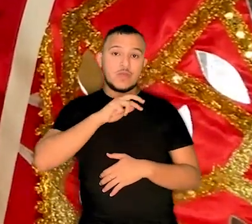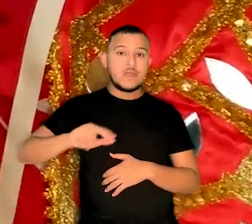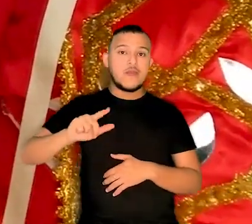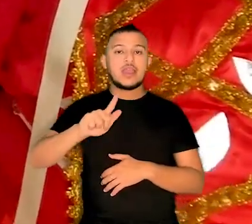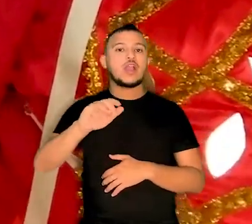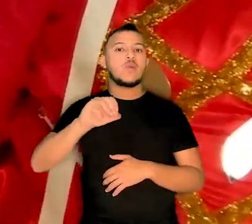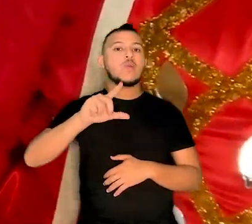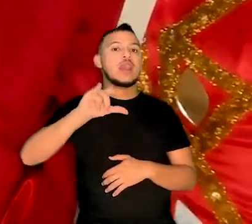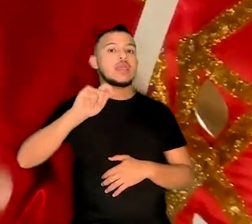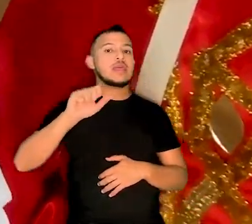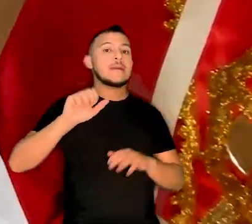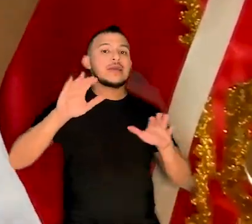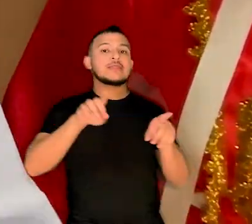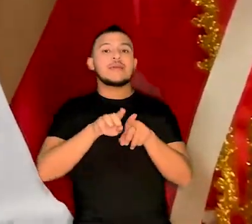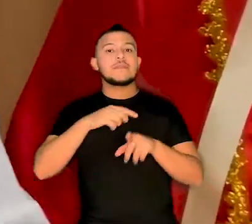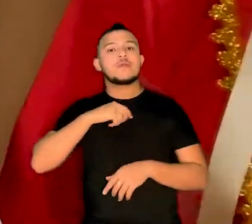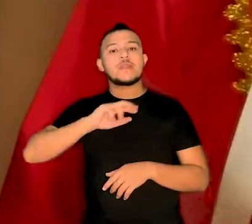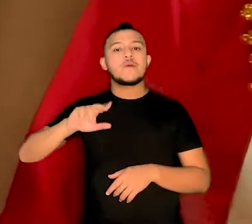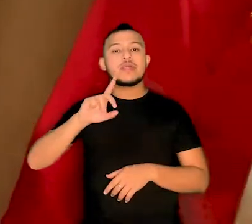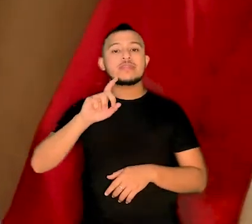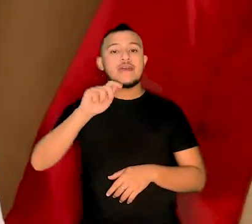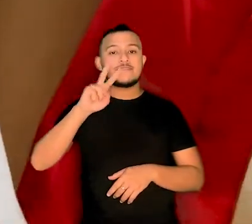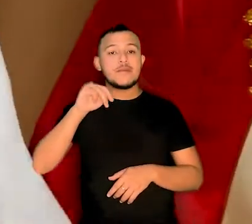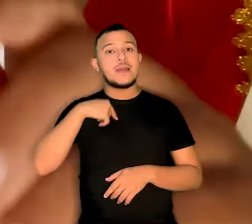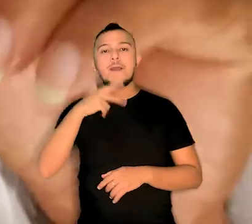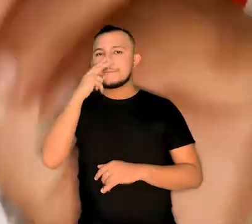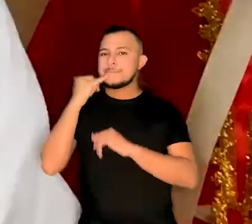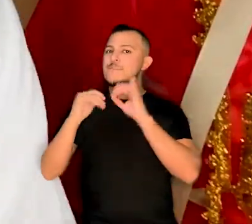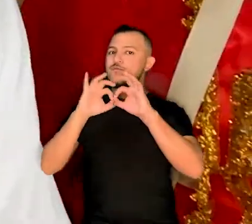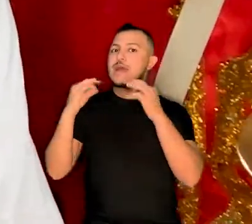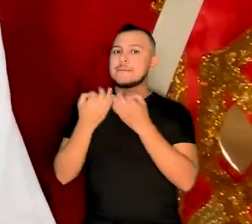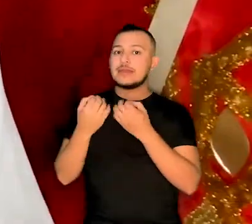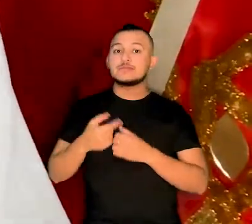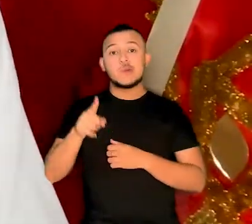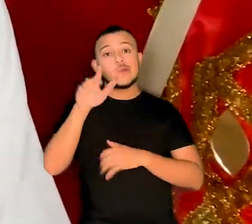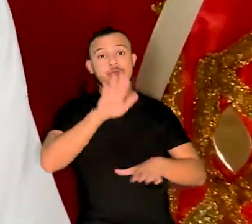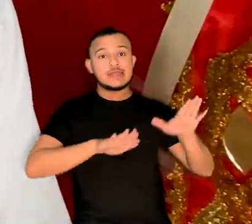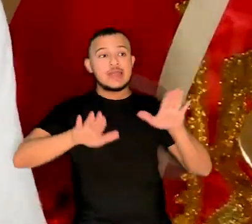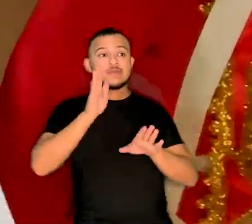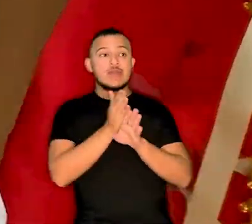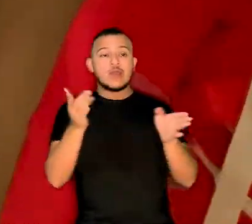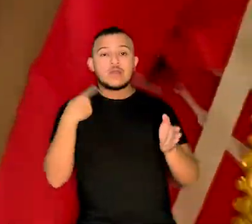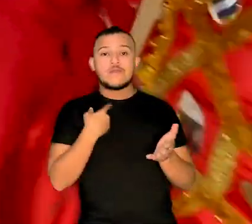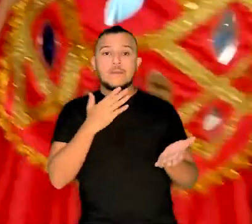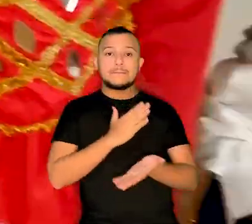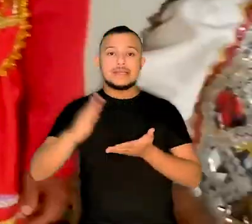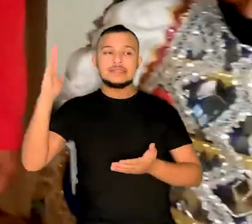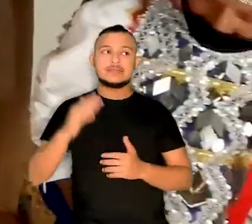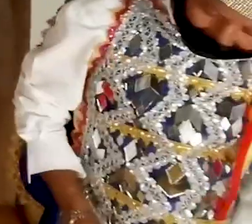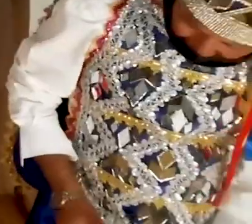Golias, também não sou Davi, mas sou parente. Tome cuidado, que agora nós vamos começar.